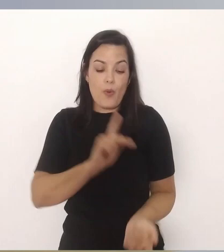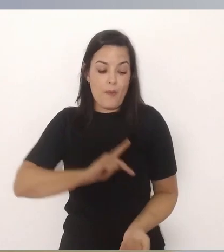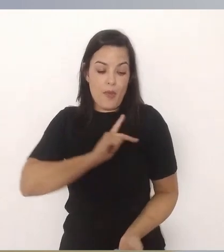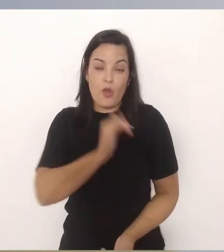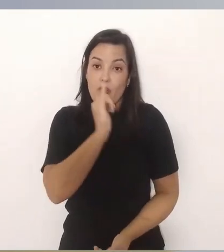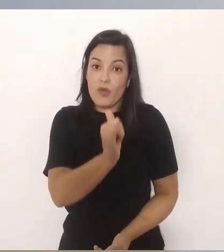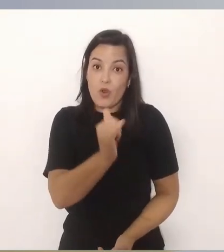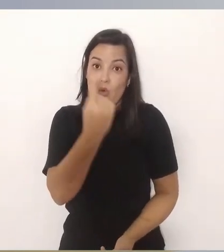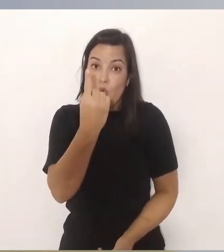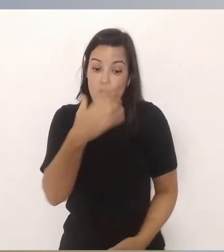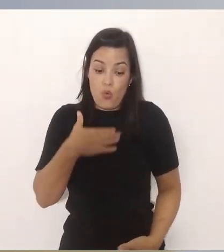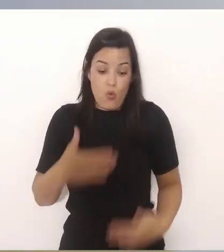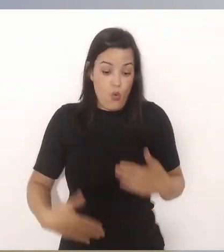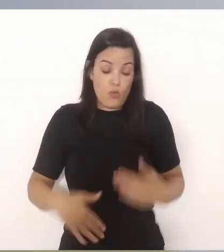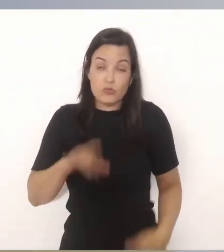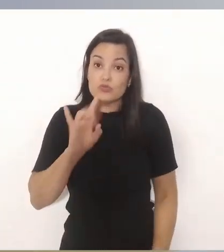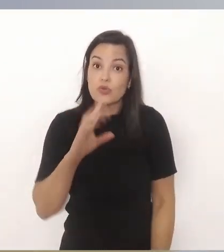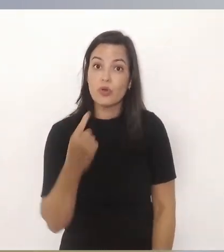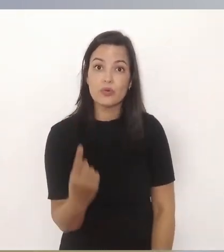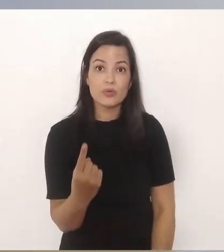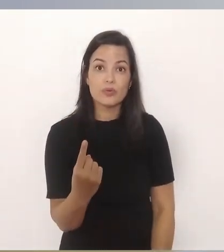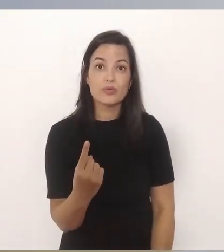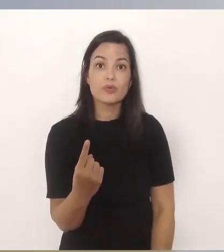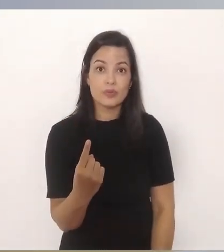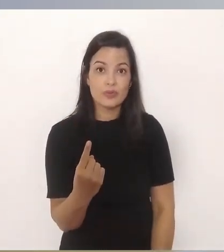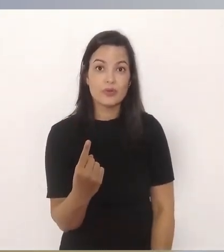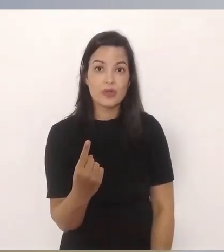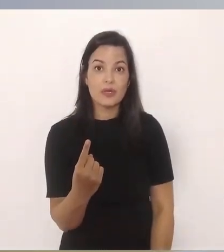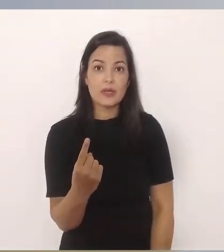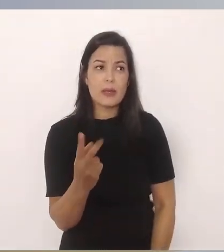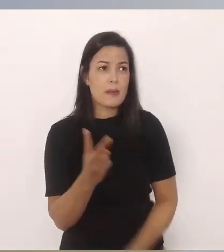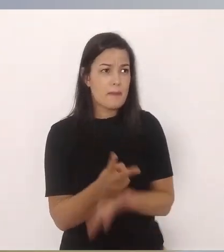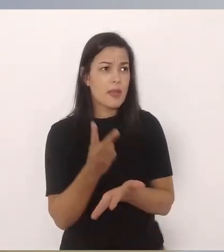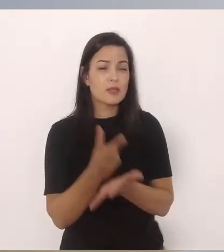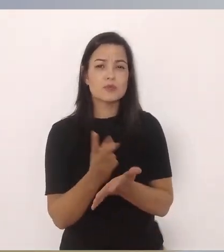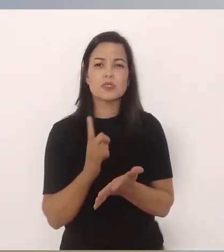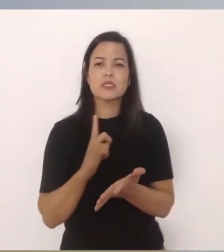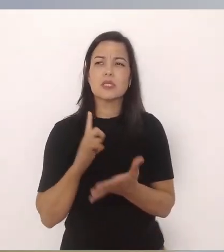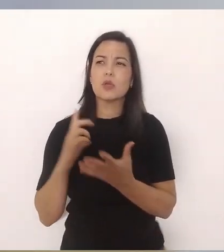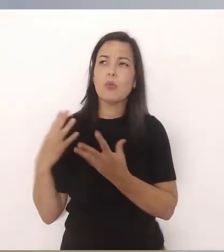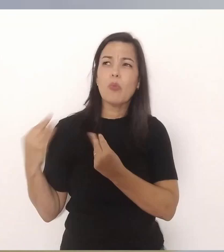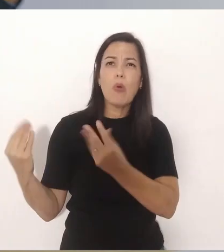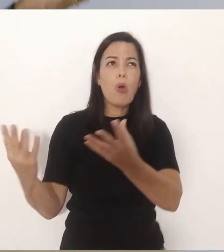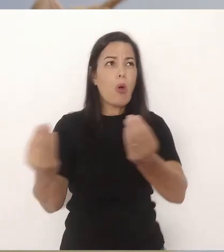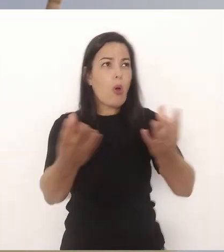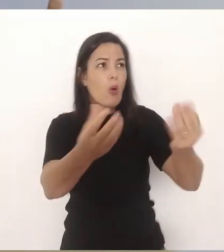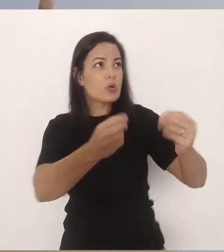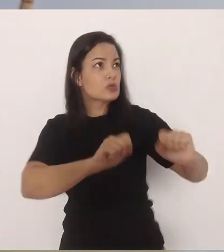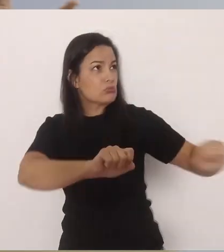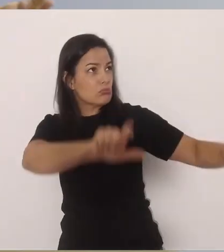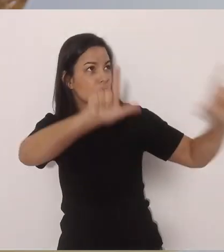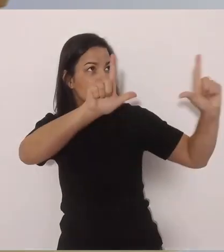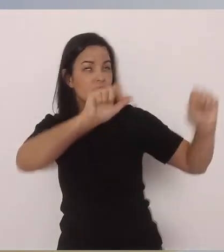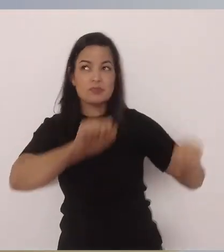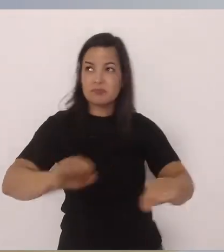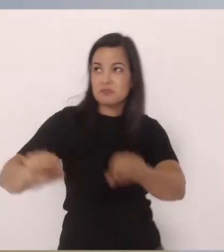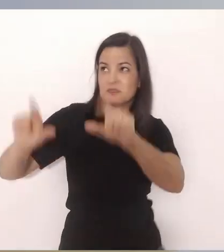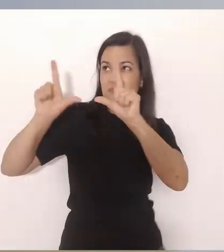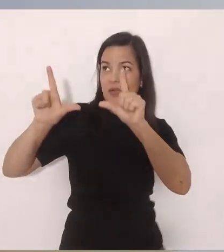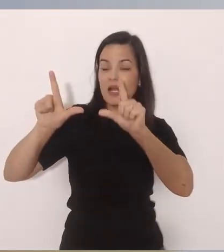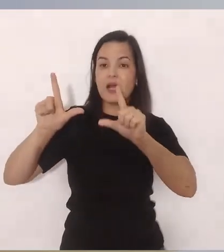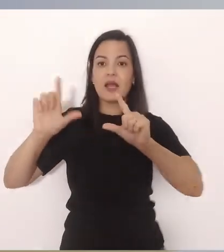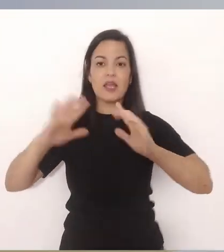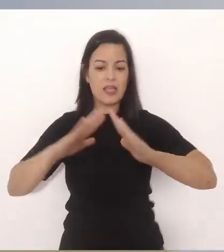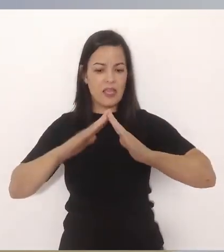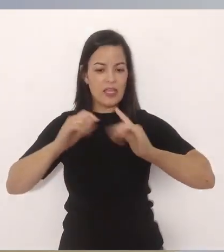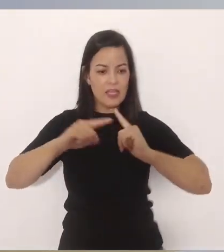um corpo. O corpo de Cristo é um só. Apesar da gente ter diversas placas, diversas denominações,